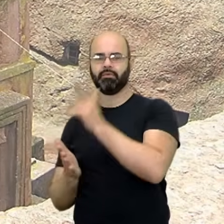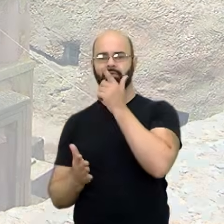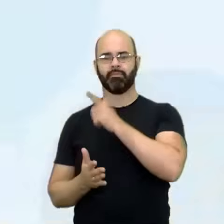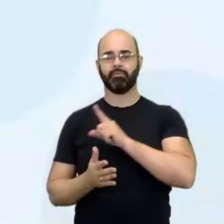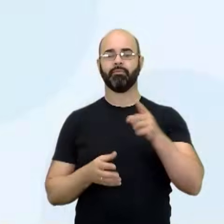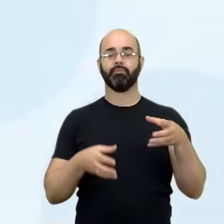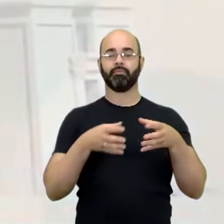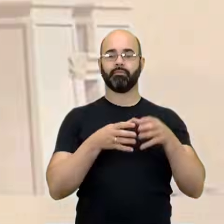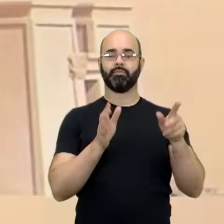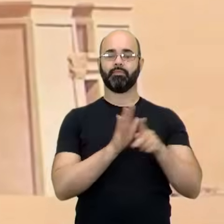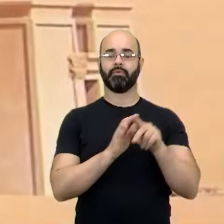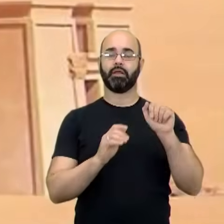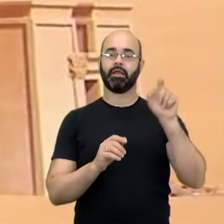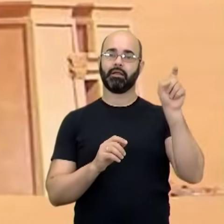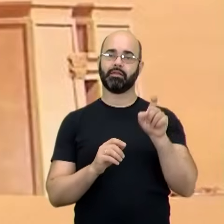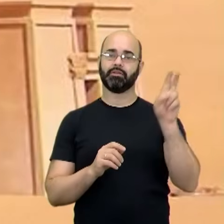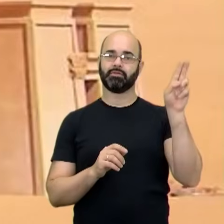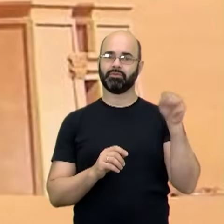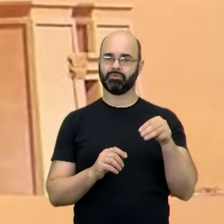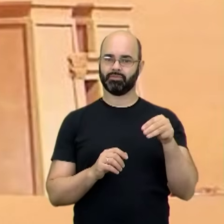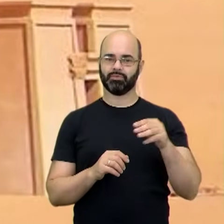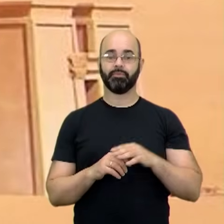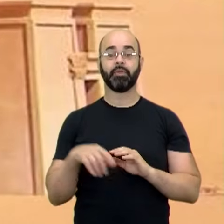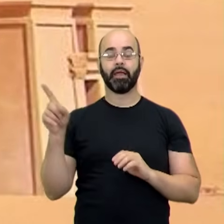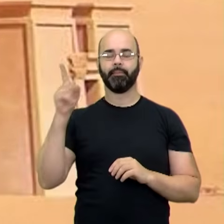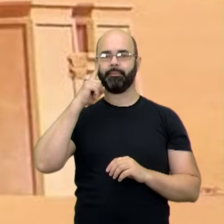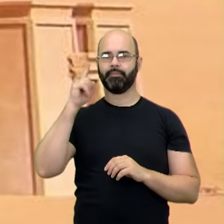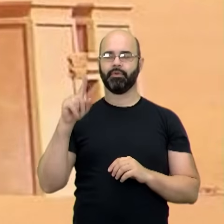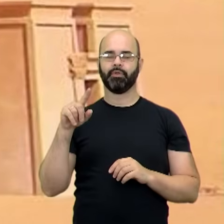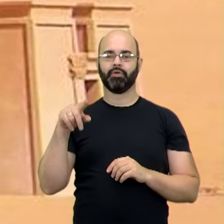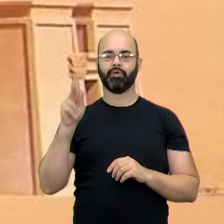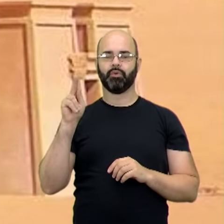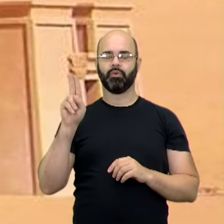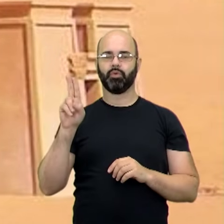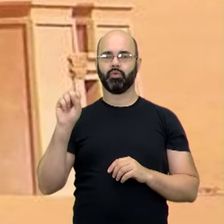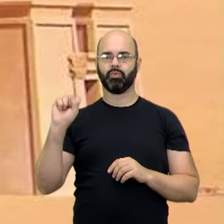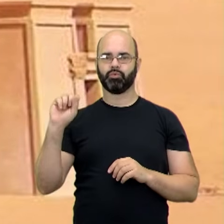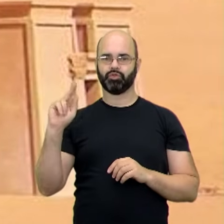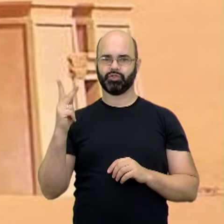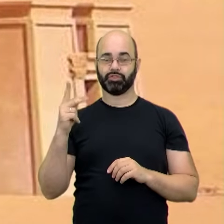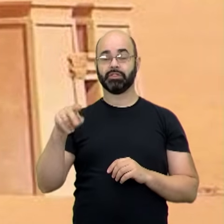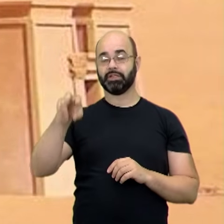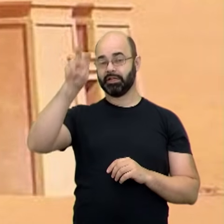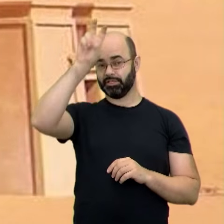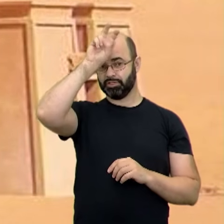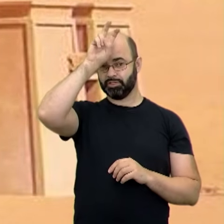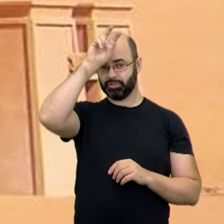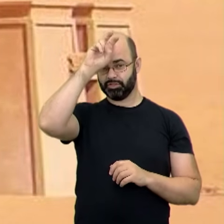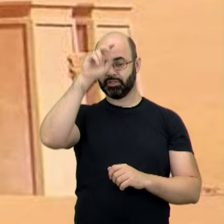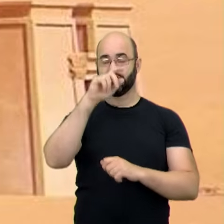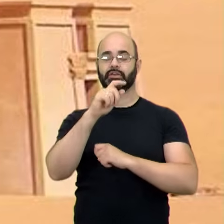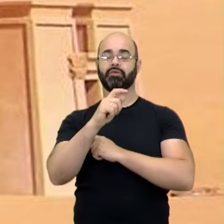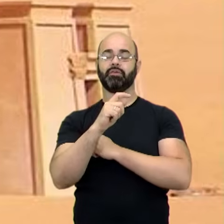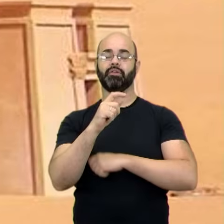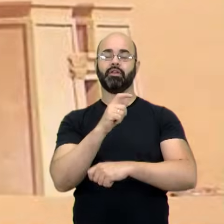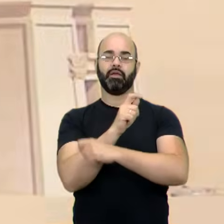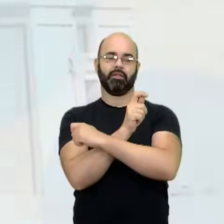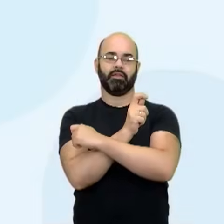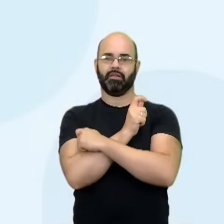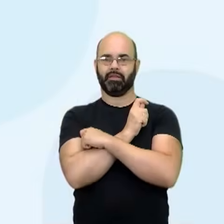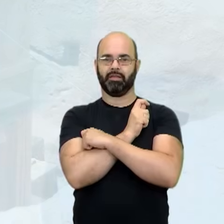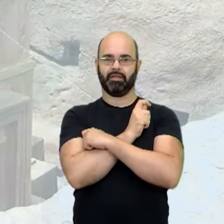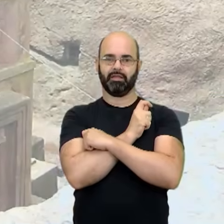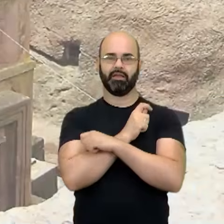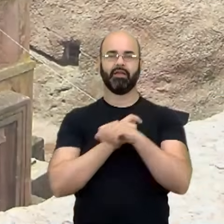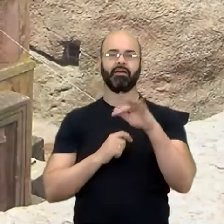para lembrar do Kush, né, do Império Kush, eles foram faraós no Egito também, né? Durante muito tempo eles foram